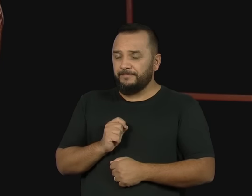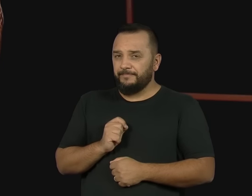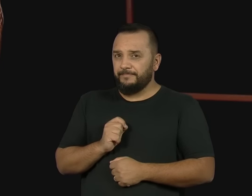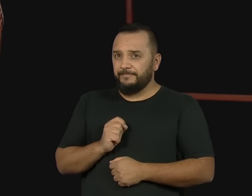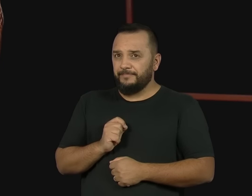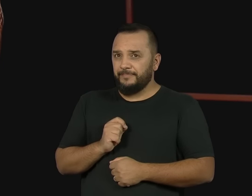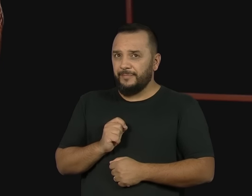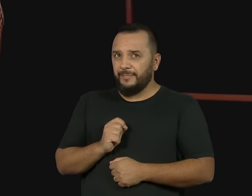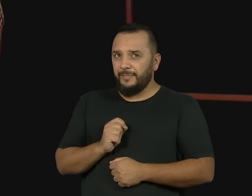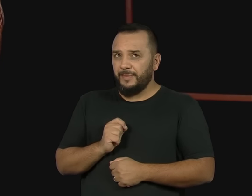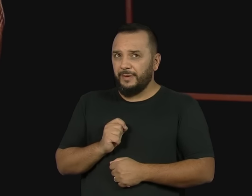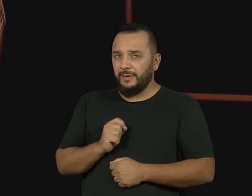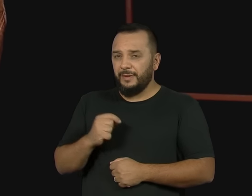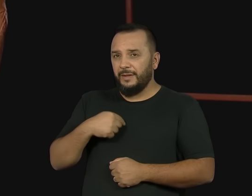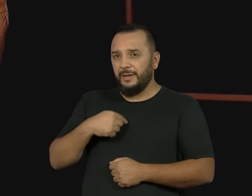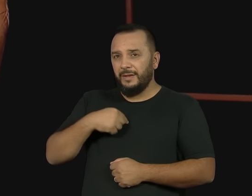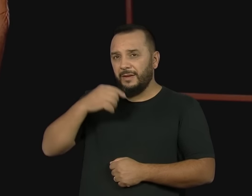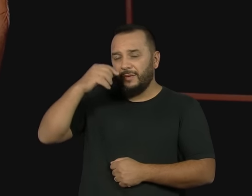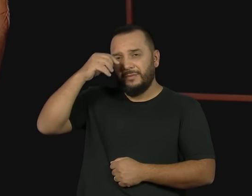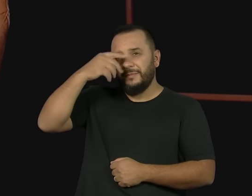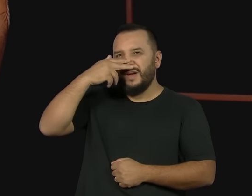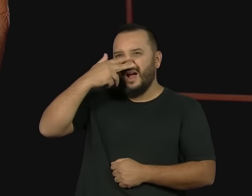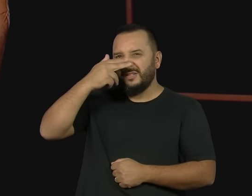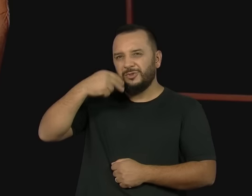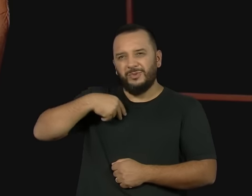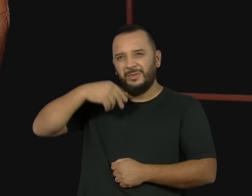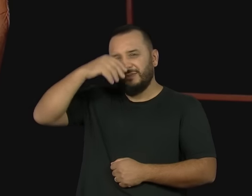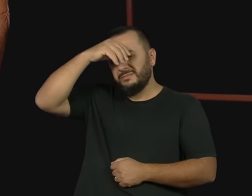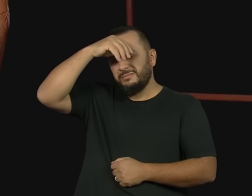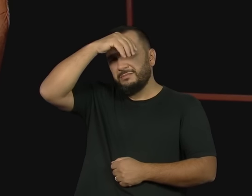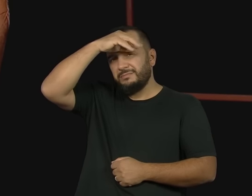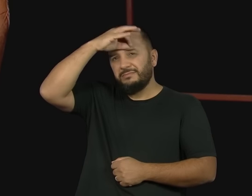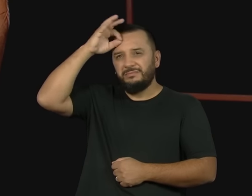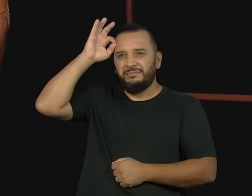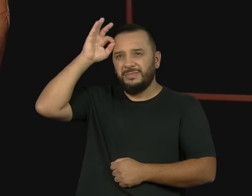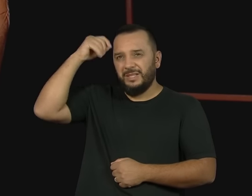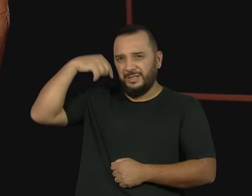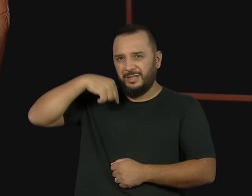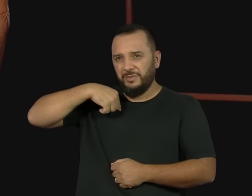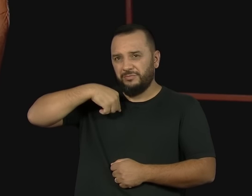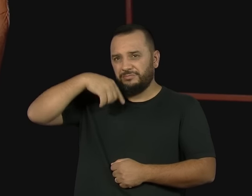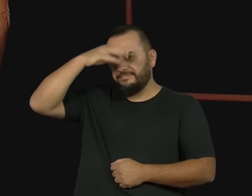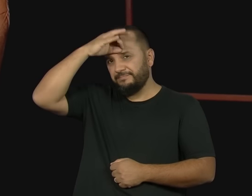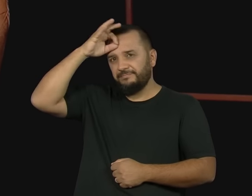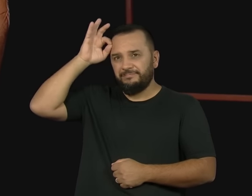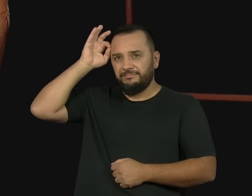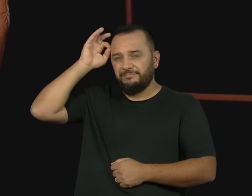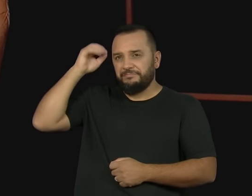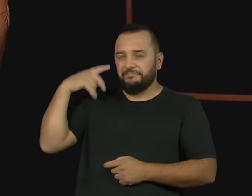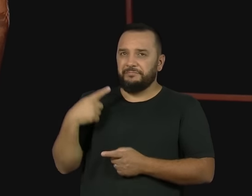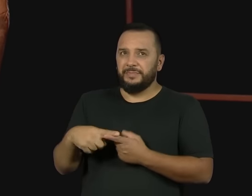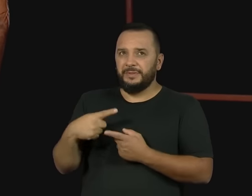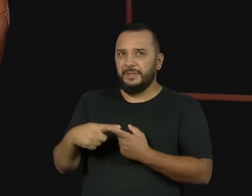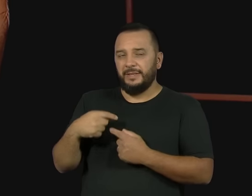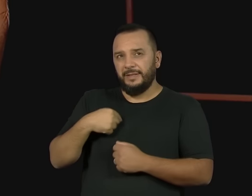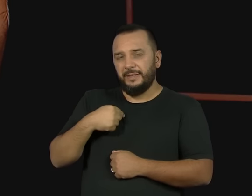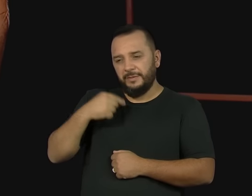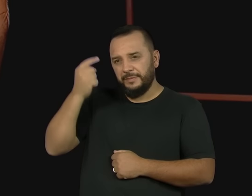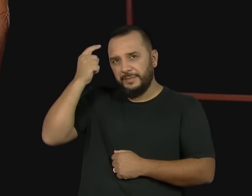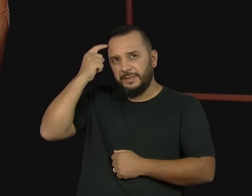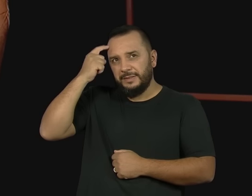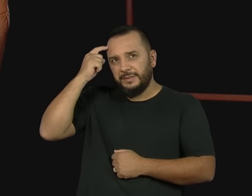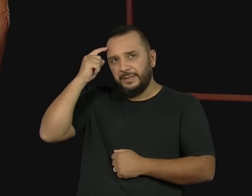eu acho que eu era um pouco ingênua também, talvez. No sentido que eu ia conseguir. Eu achei